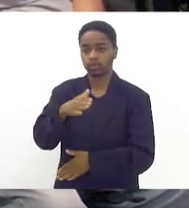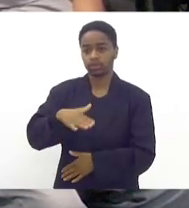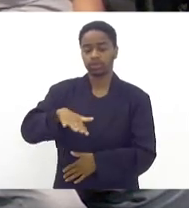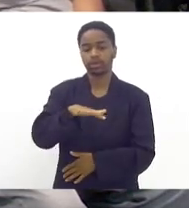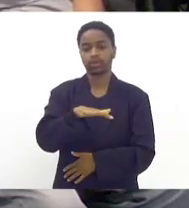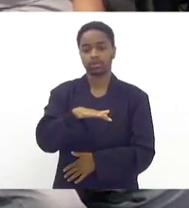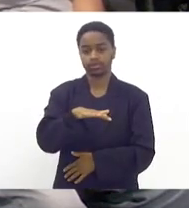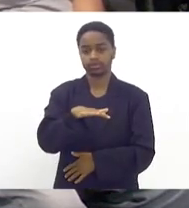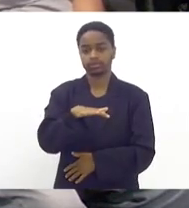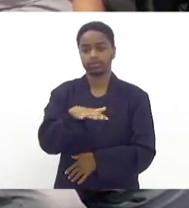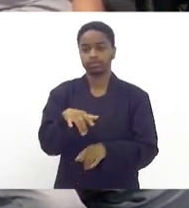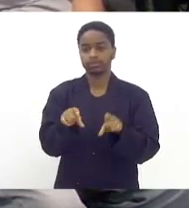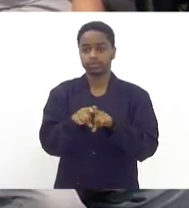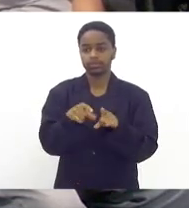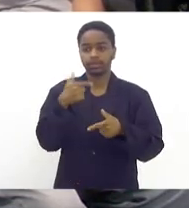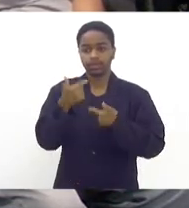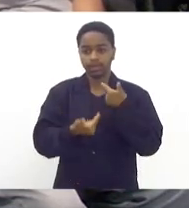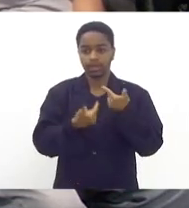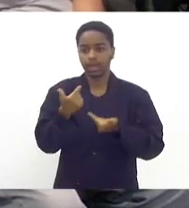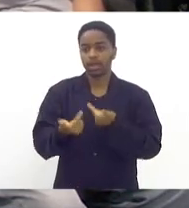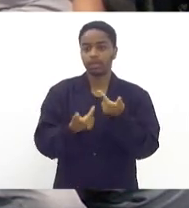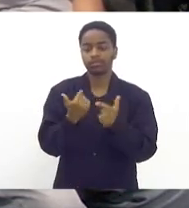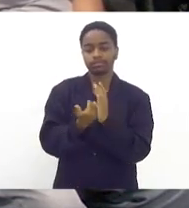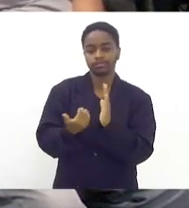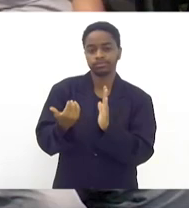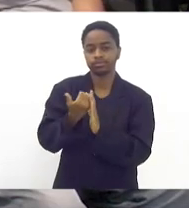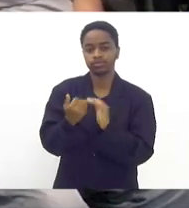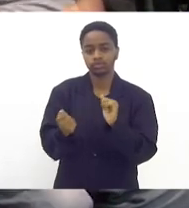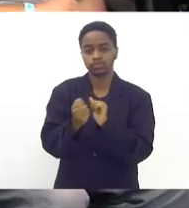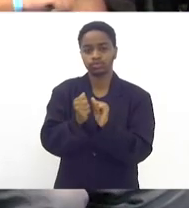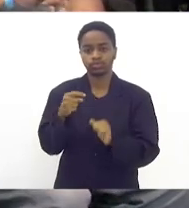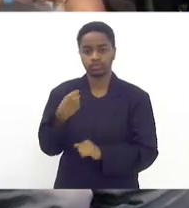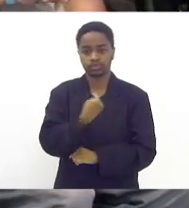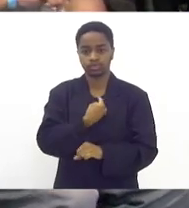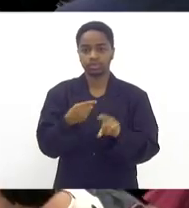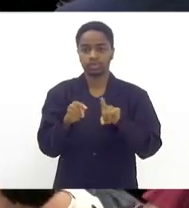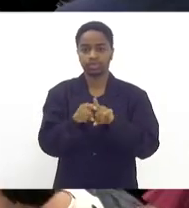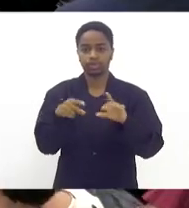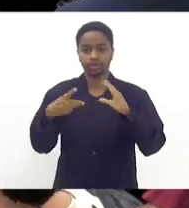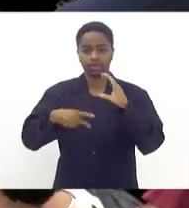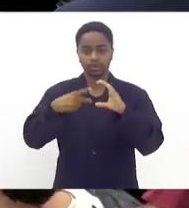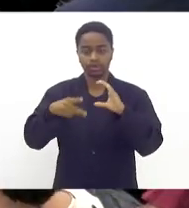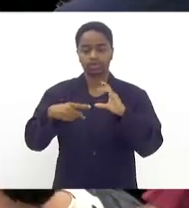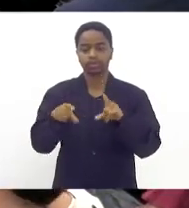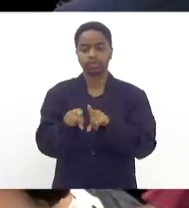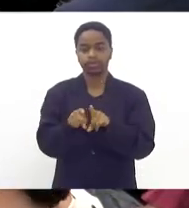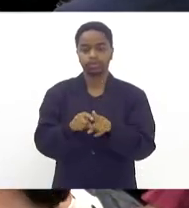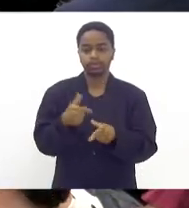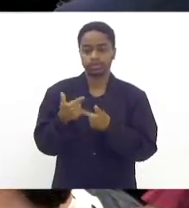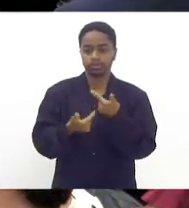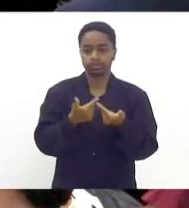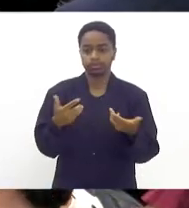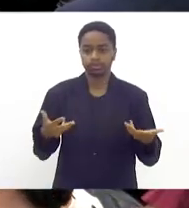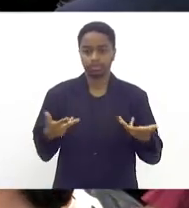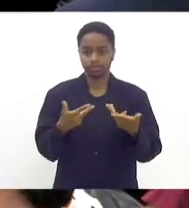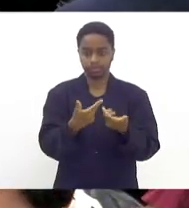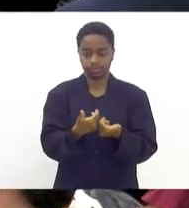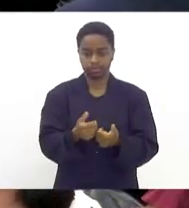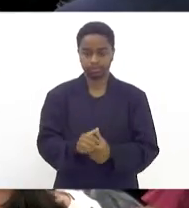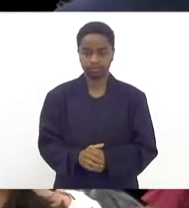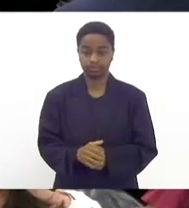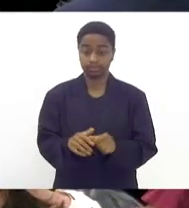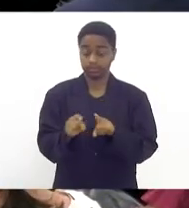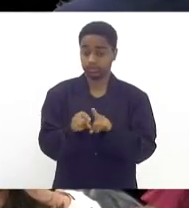Tem trabalhado muito conosco nesse sentido e também na Câmara dos Vereadores tem feito um trabalho incrível e